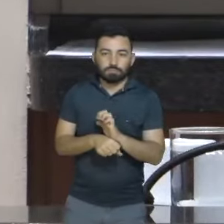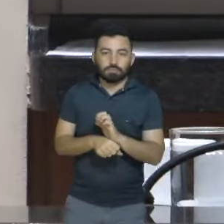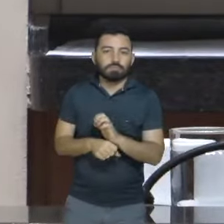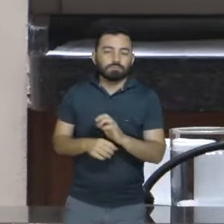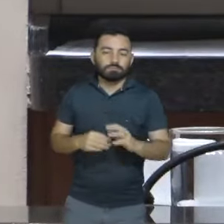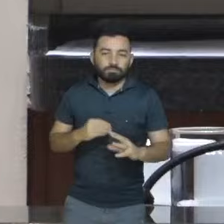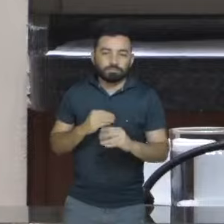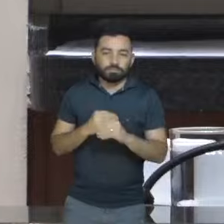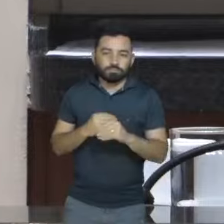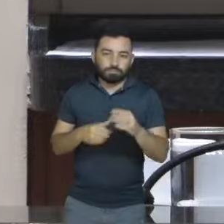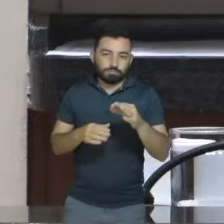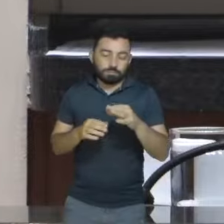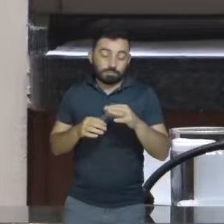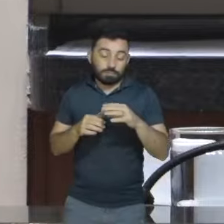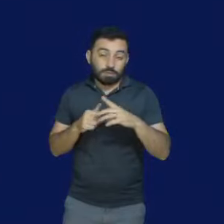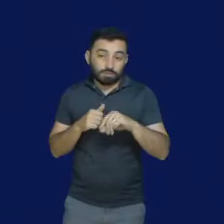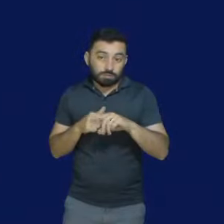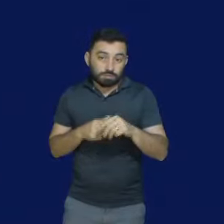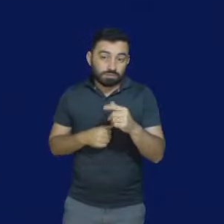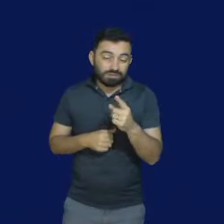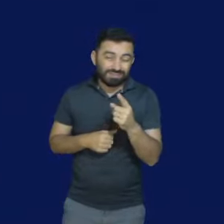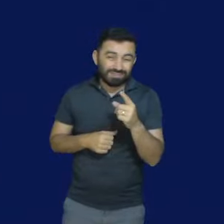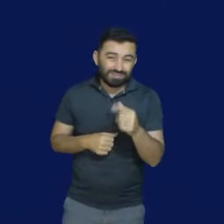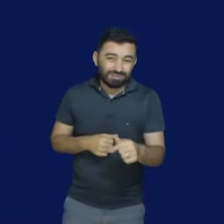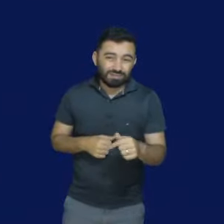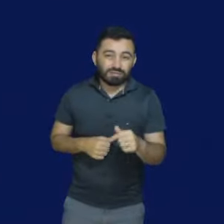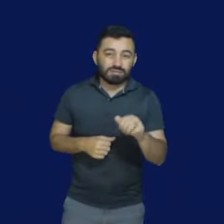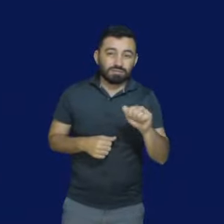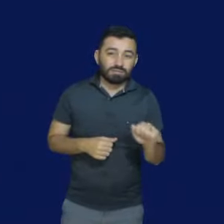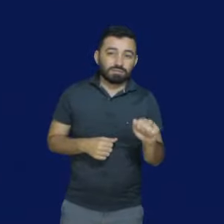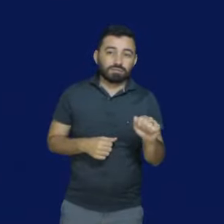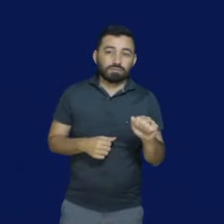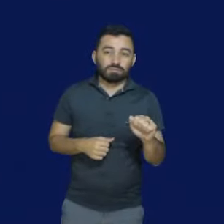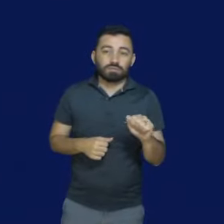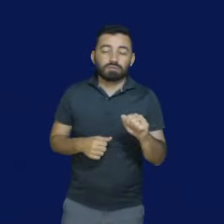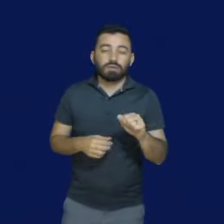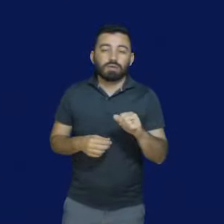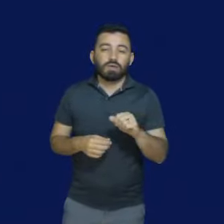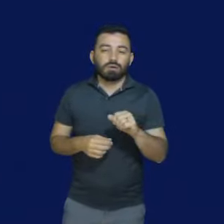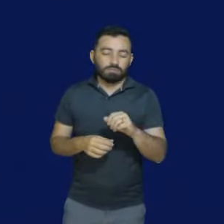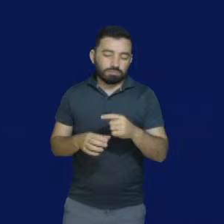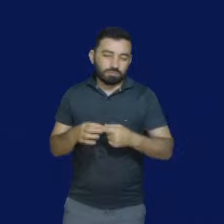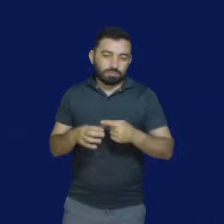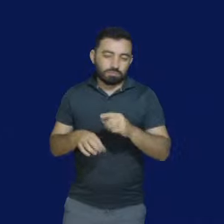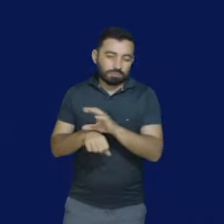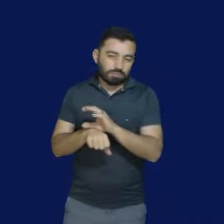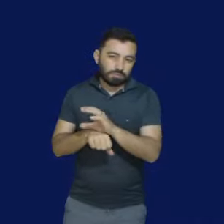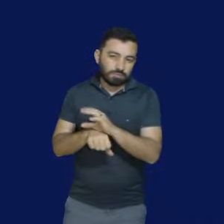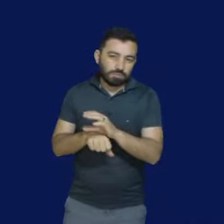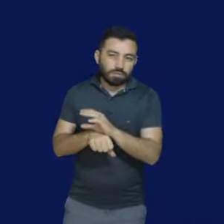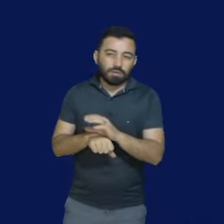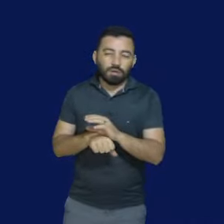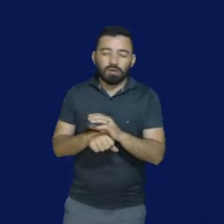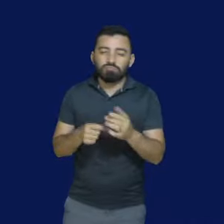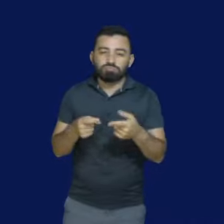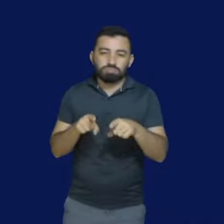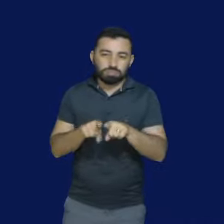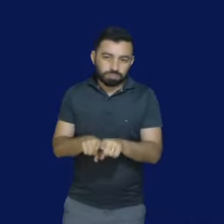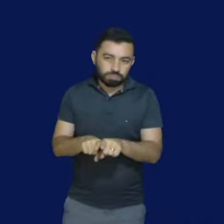Acresce o artigo 17-A à Constituição do Estado para instituir regime simplificado de celebração de convênio para